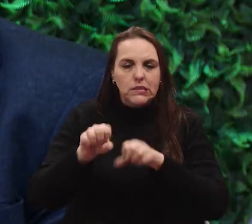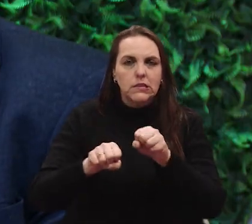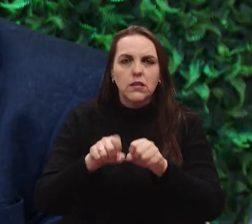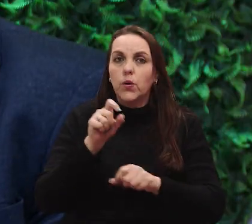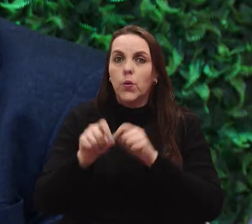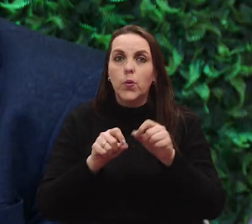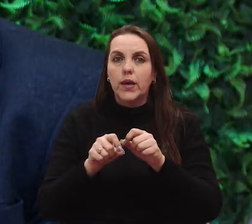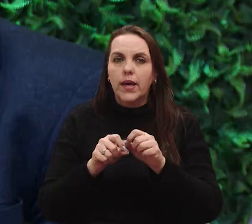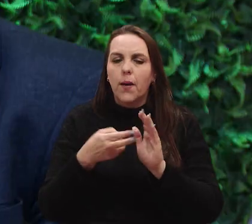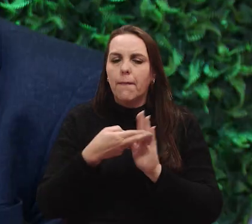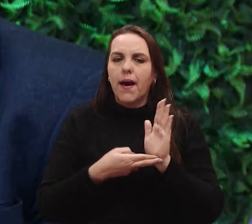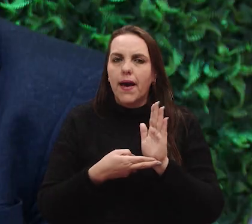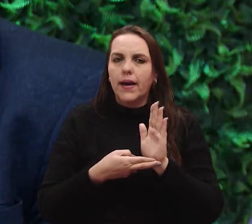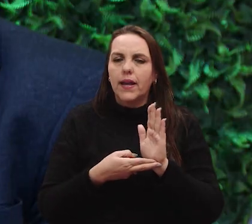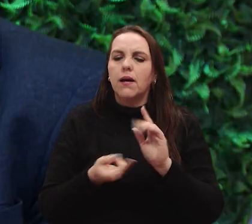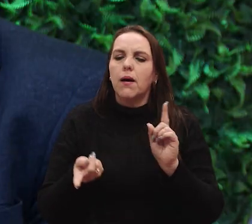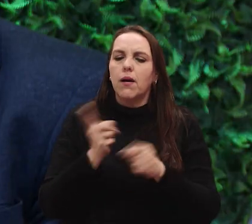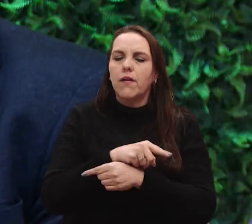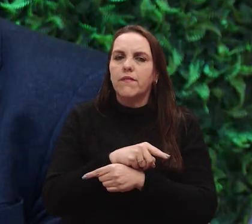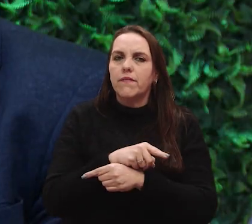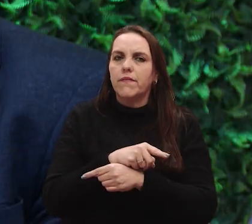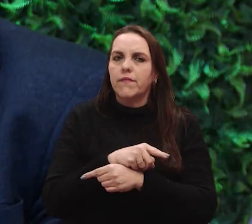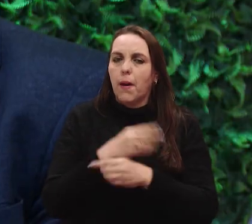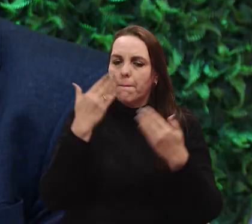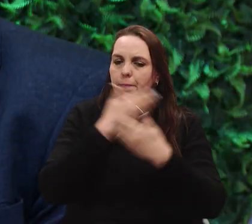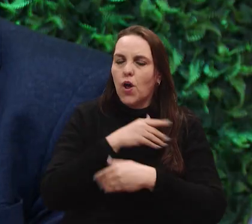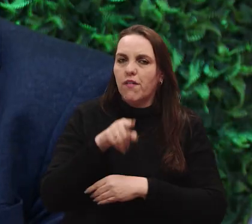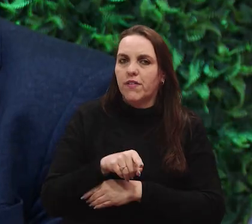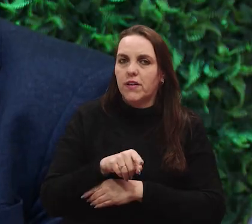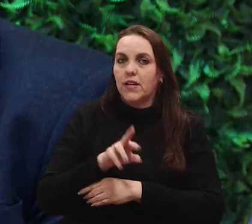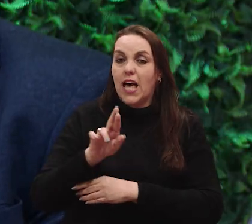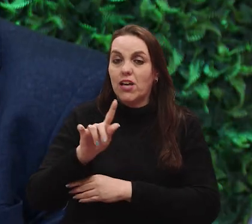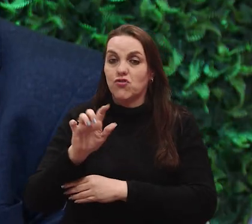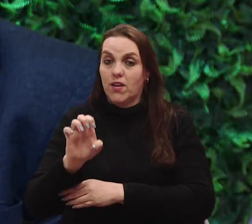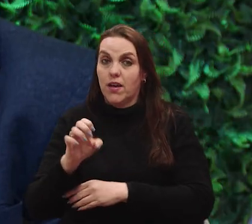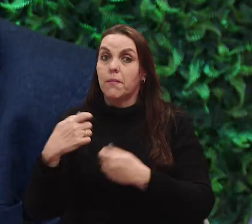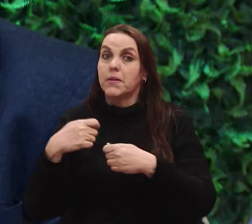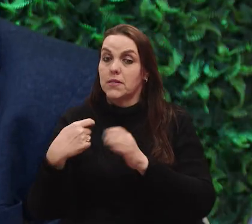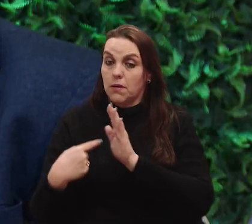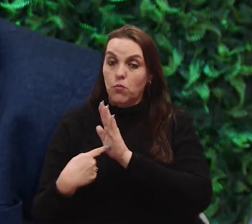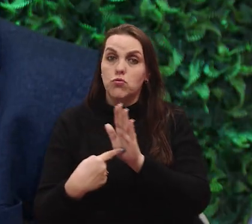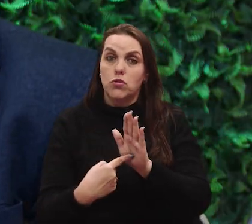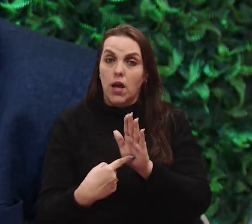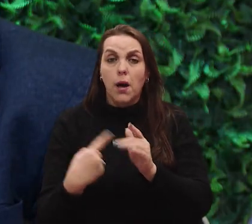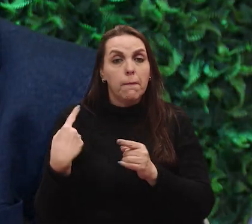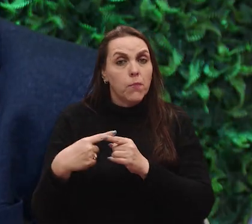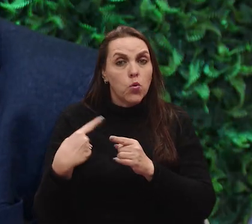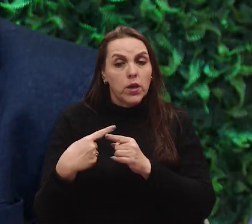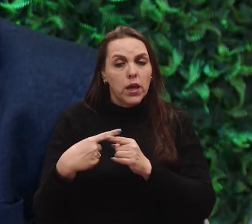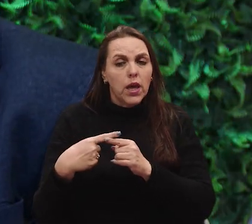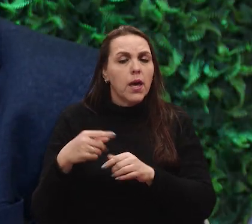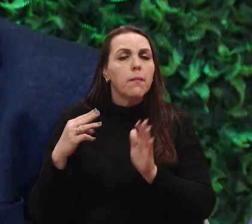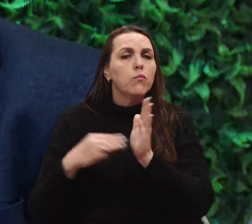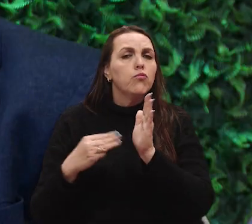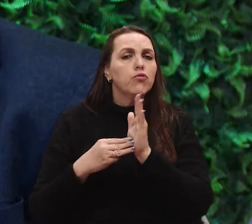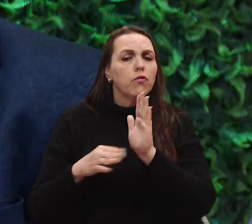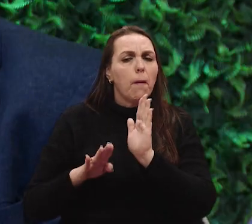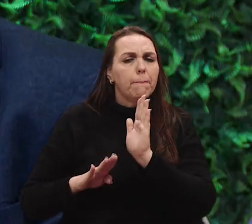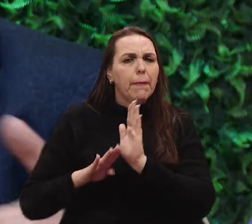que é a inversão do ônus da prova. A RGE, eu entendo que a RGE deveria demonstrar por que aumentou.